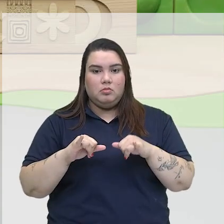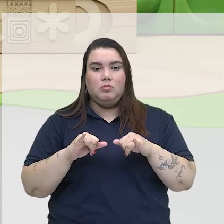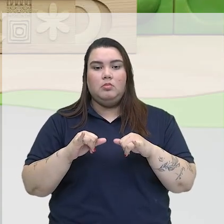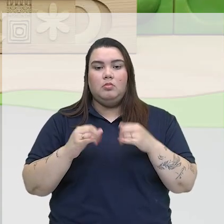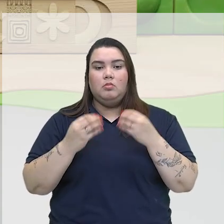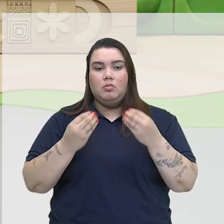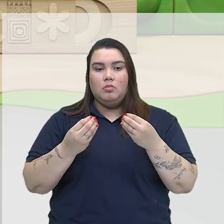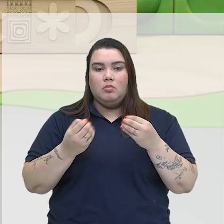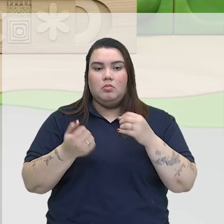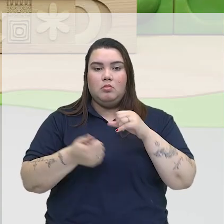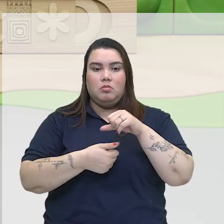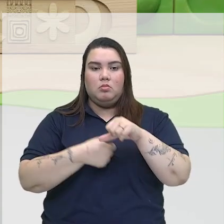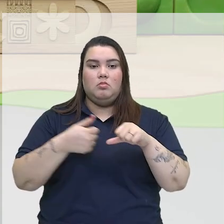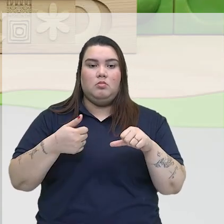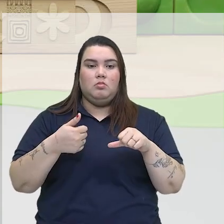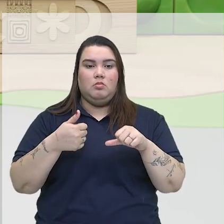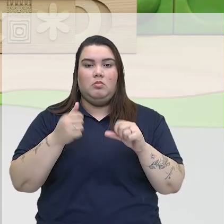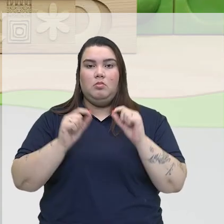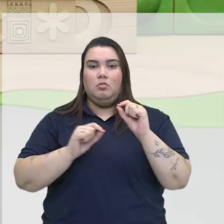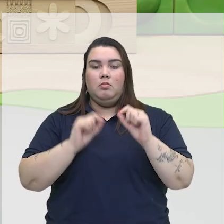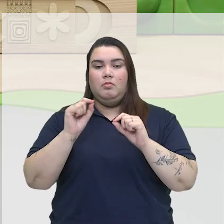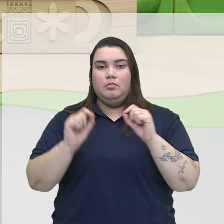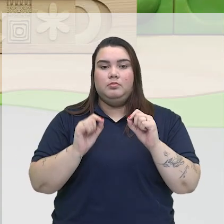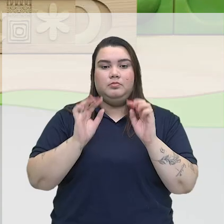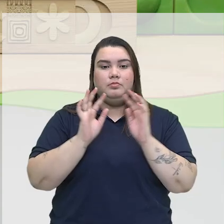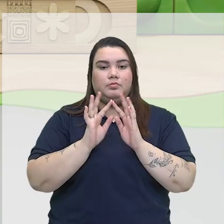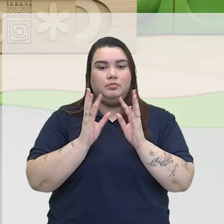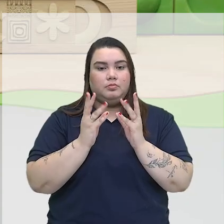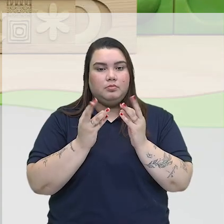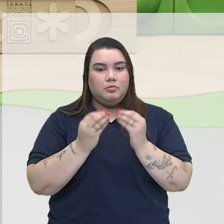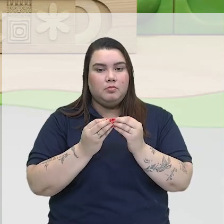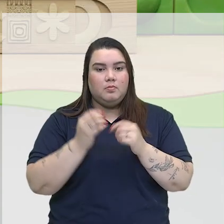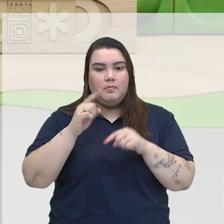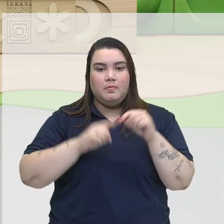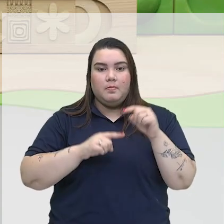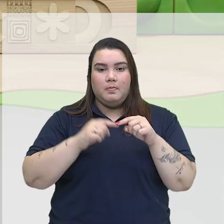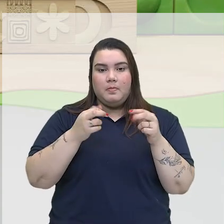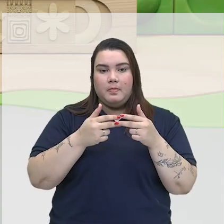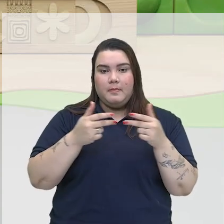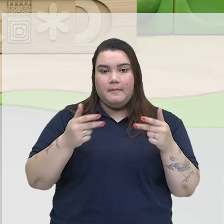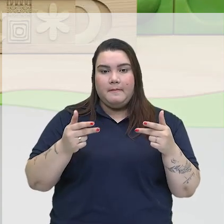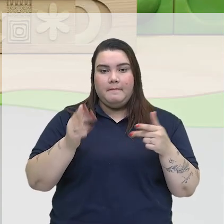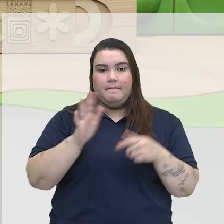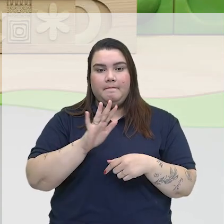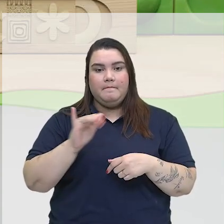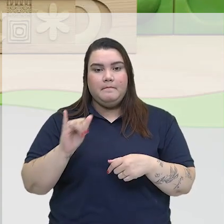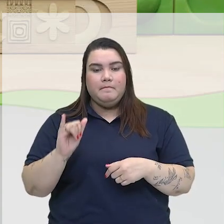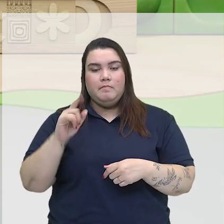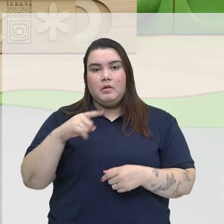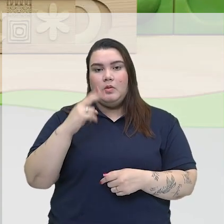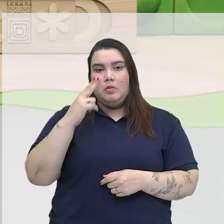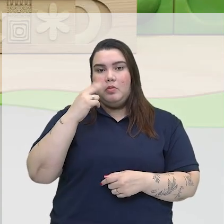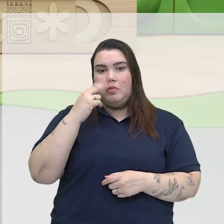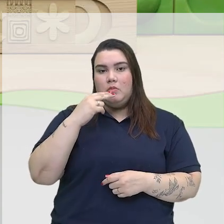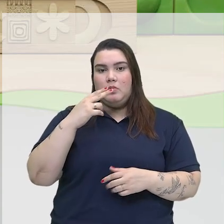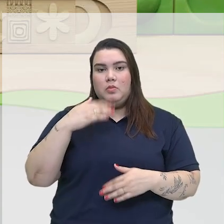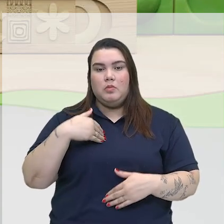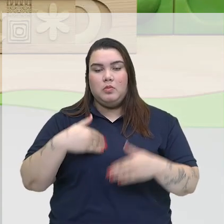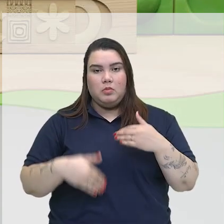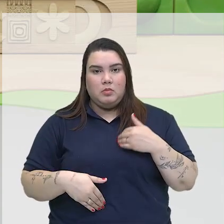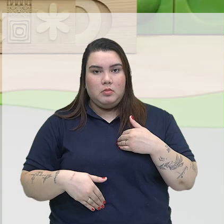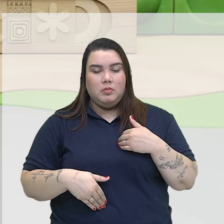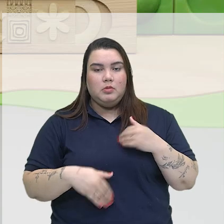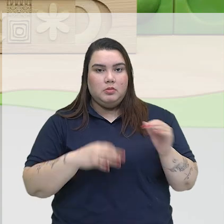para transformá-lo em quê? Em substância, em produtos que vão ser nutrientes para o nosso